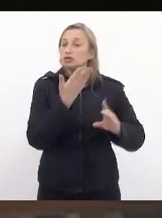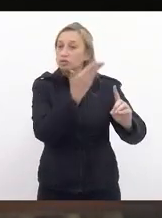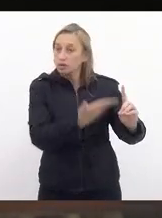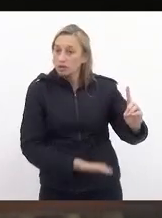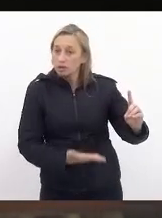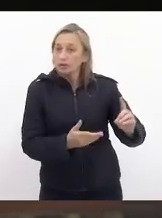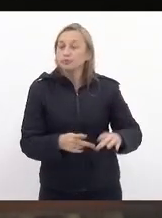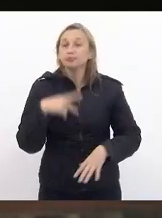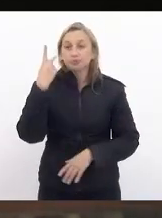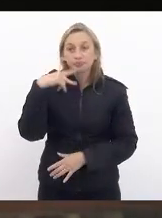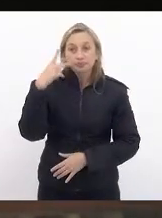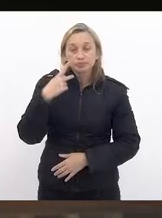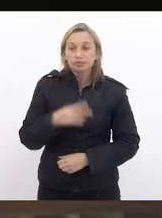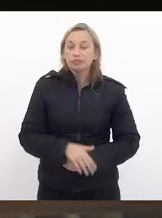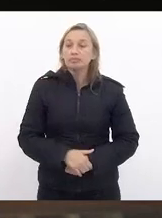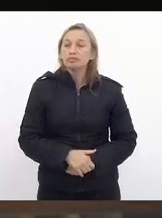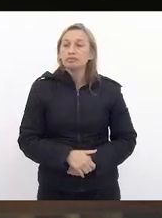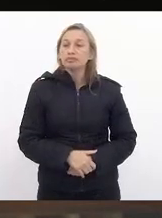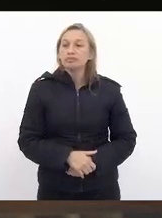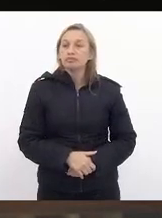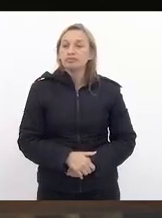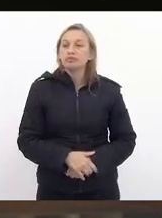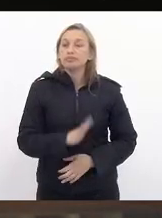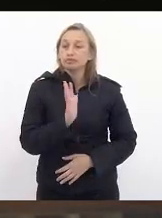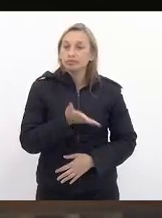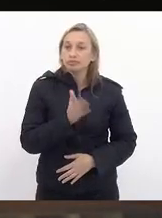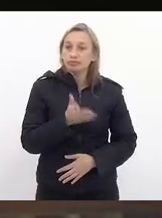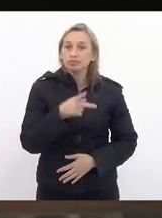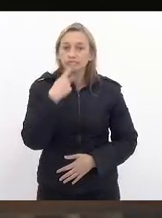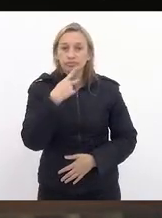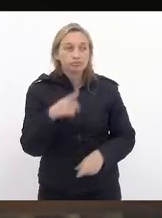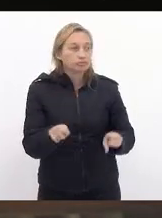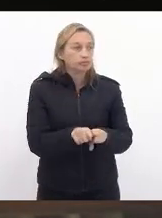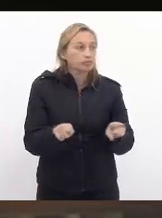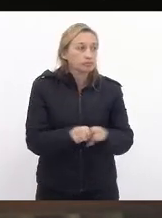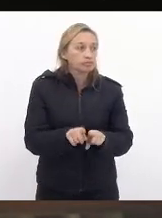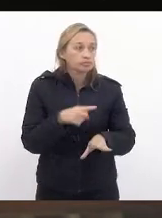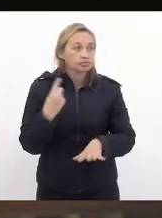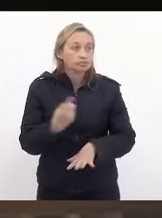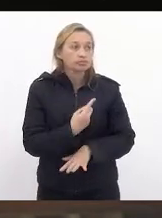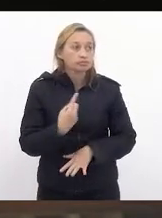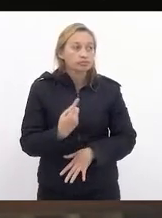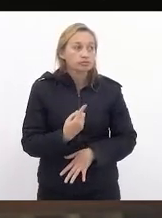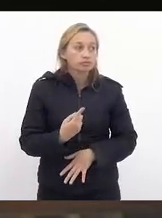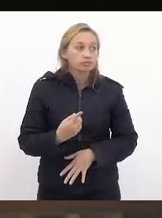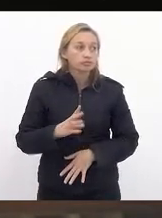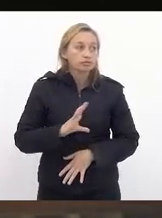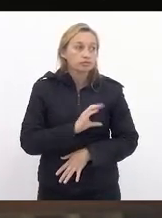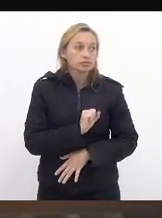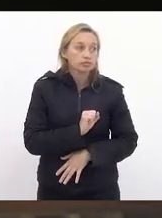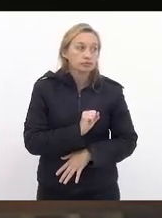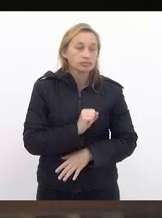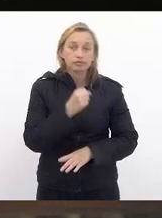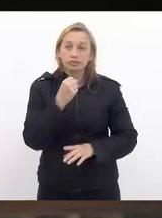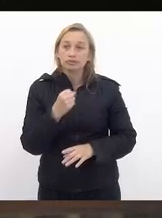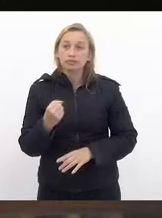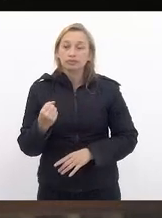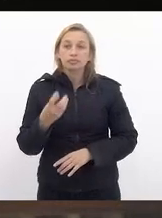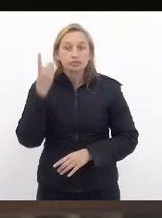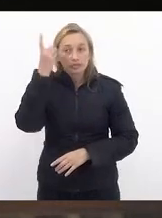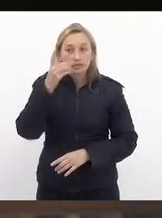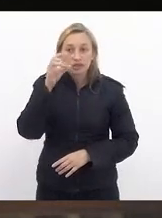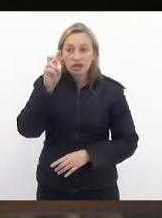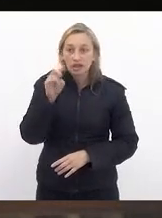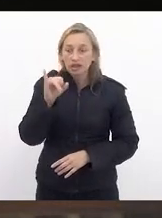no Parlamento e vossa excelência' mencionou também a nossa queridíssima deputada Inês pandeló